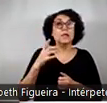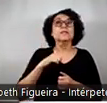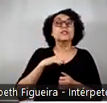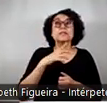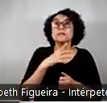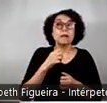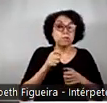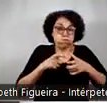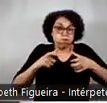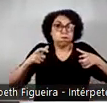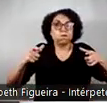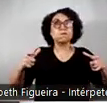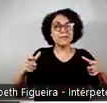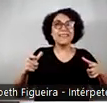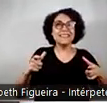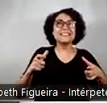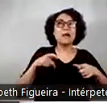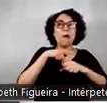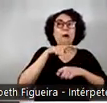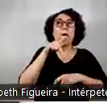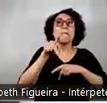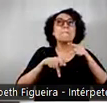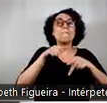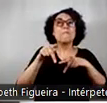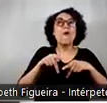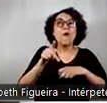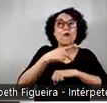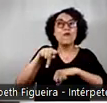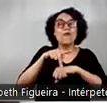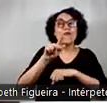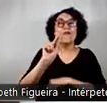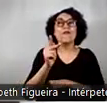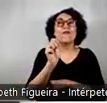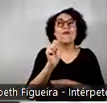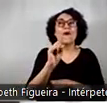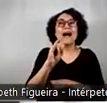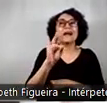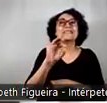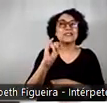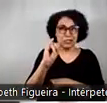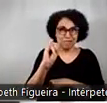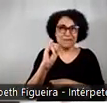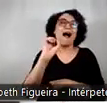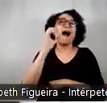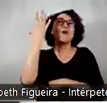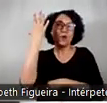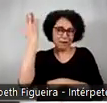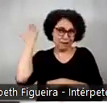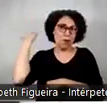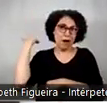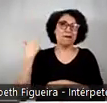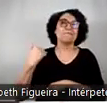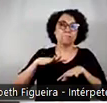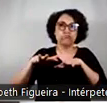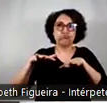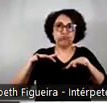né, que vieram para o Brasil, né, a partir de 2010, né, por conta do desastre ambiental ocorrido no Haiti naquele ano.